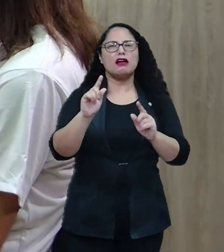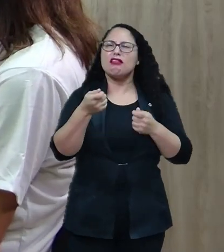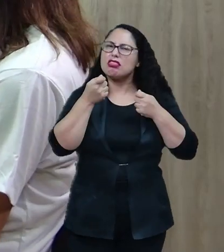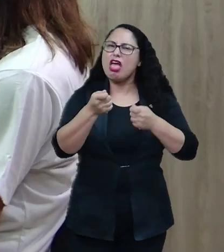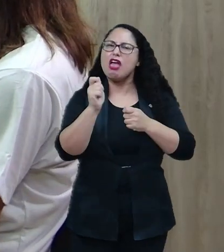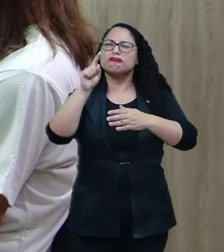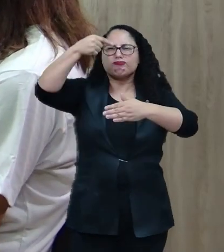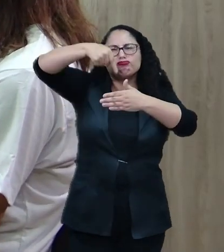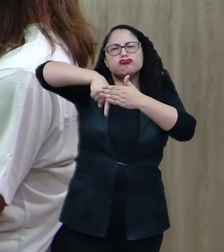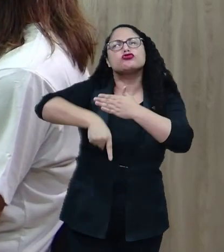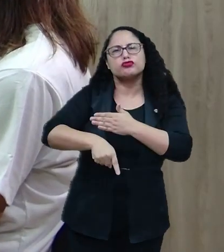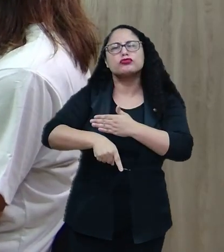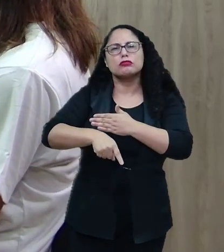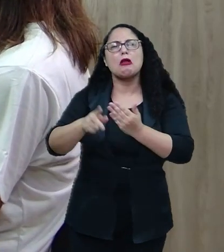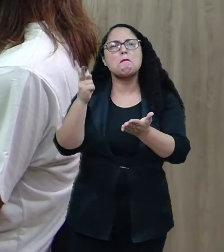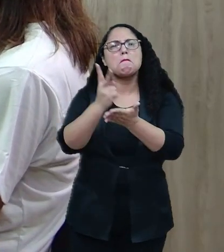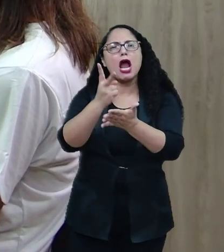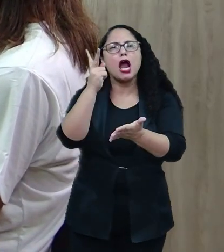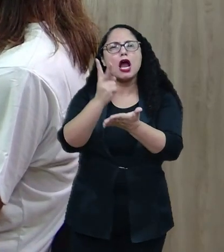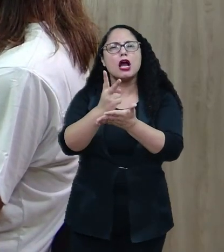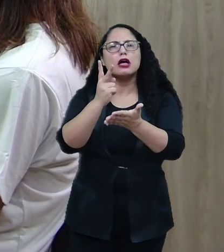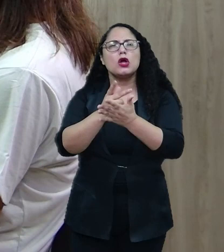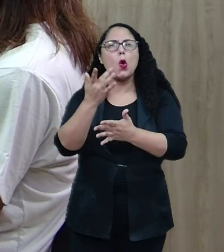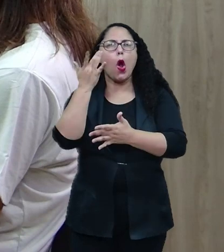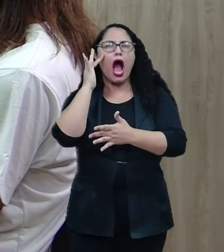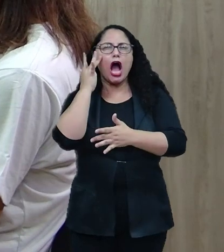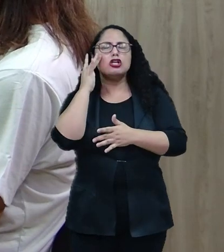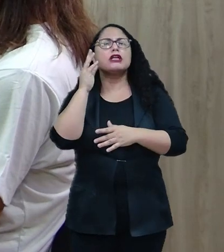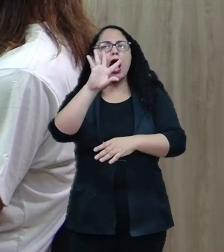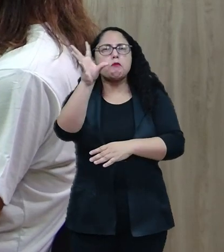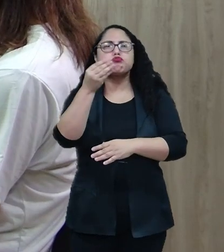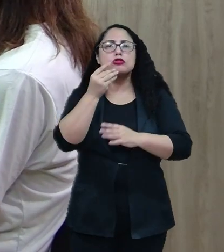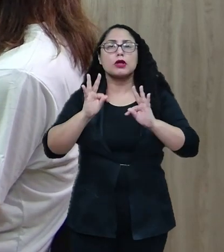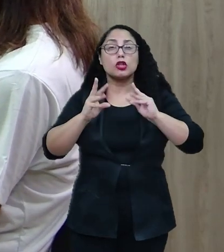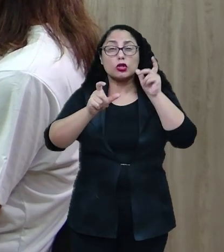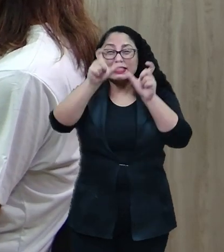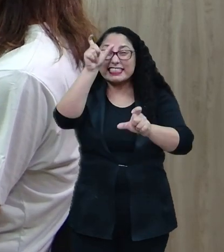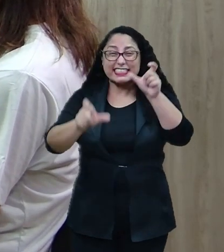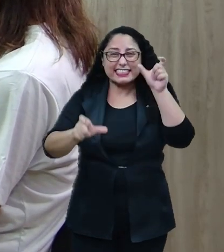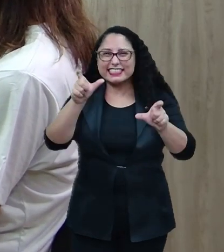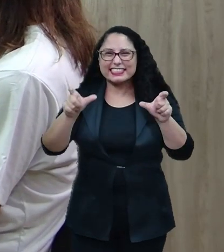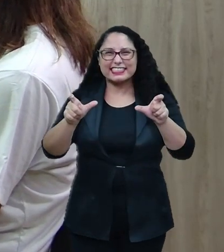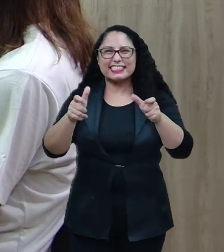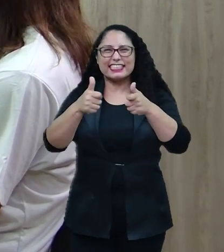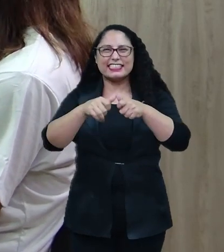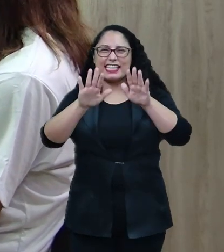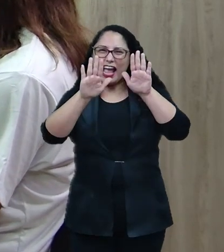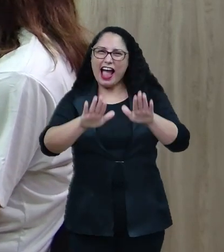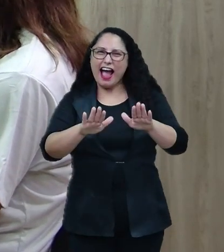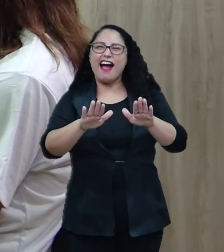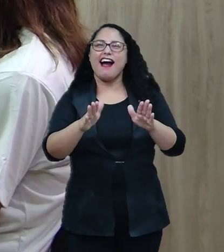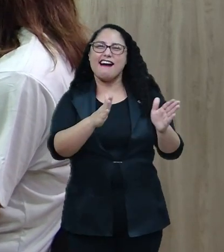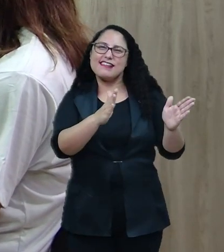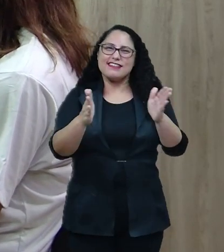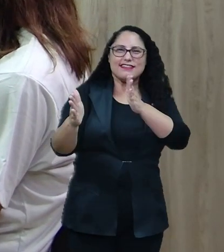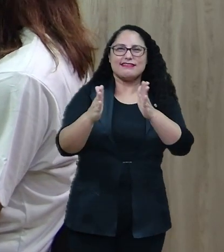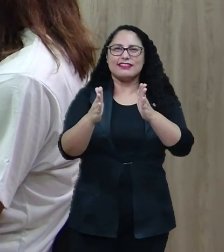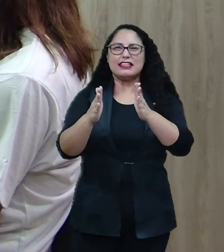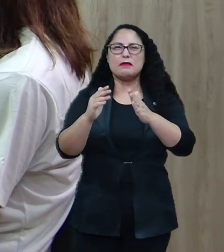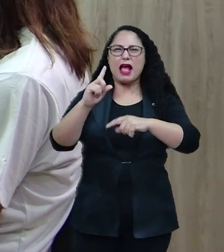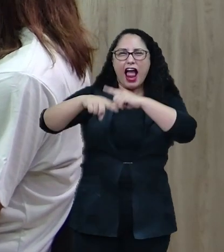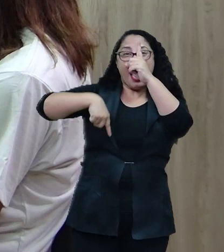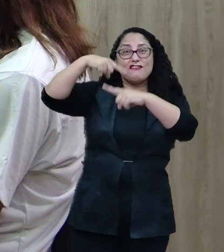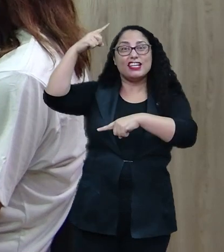tenta mergulhar mesmo, né? Eu acho que isso é possível para todo mundo que está mesmo na parte